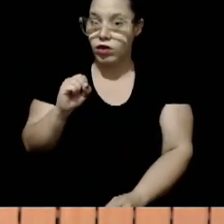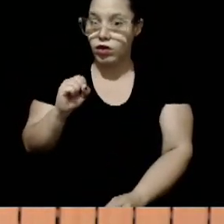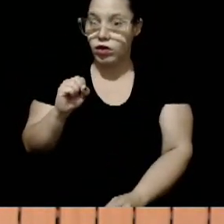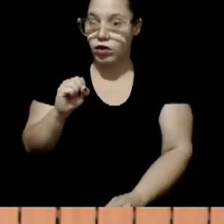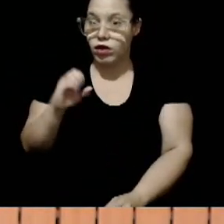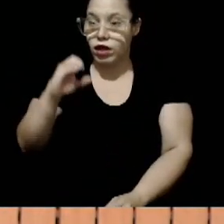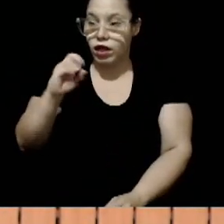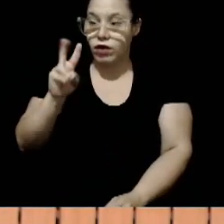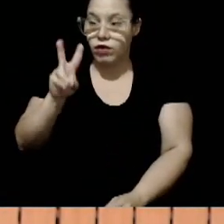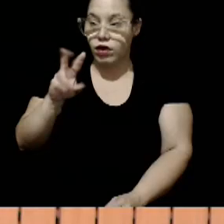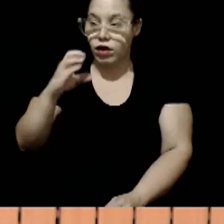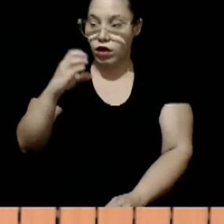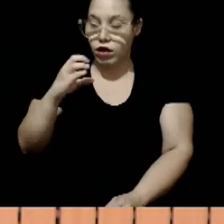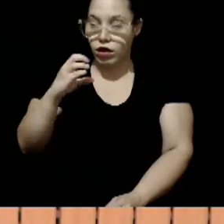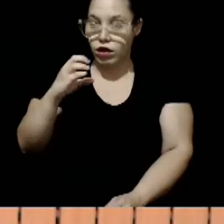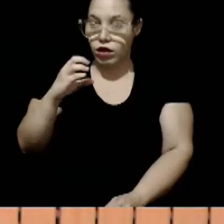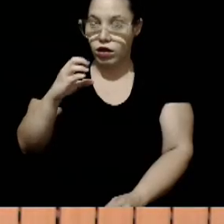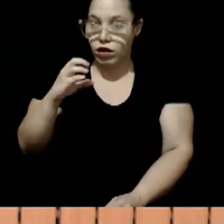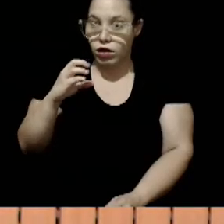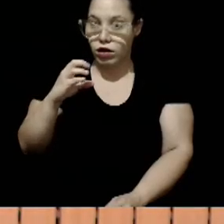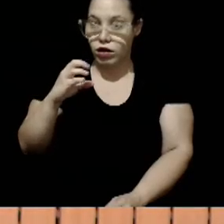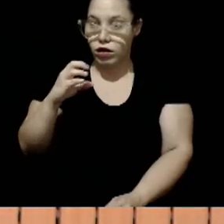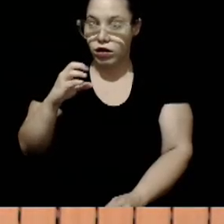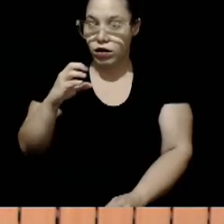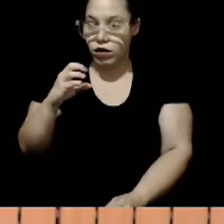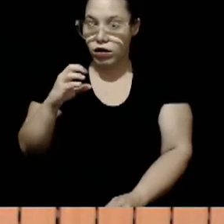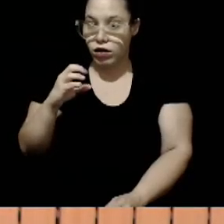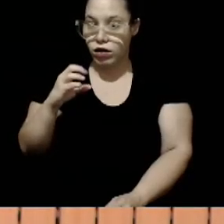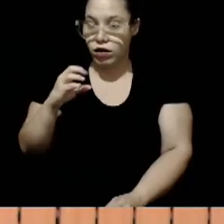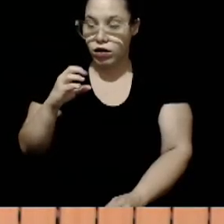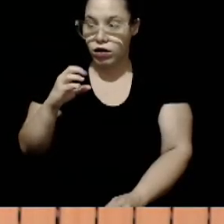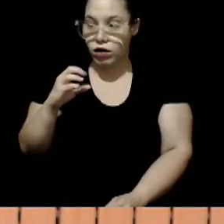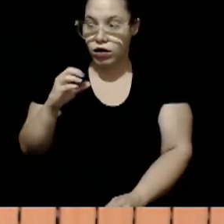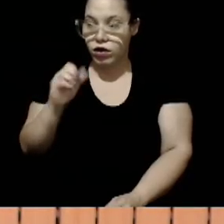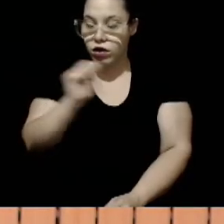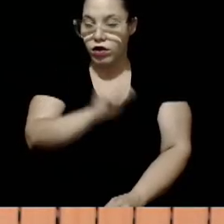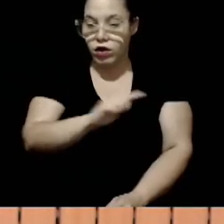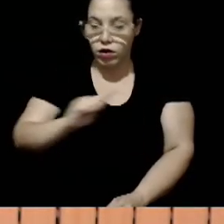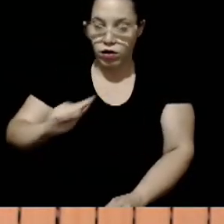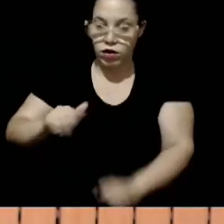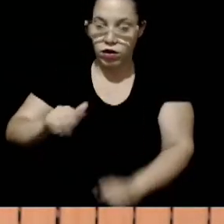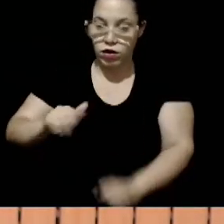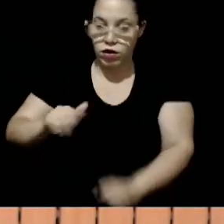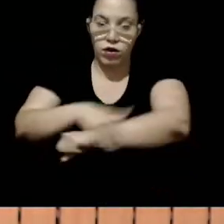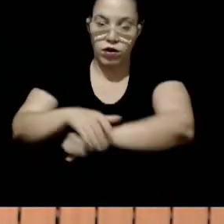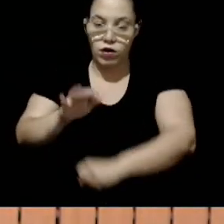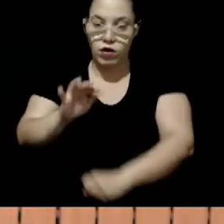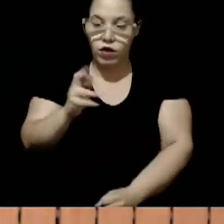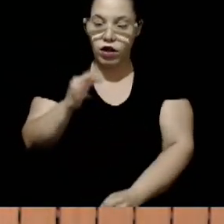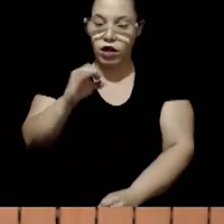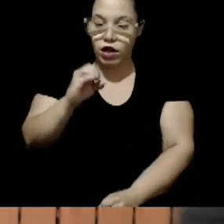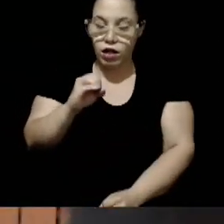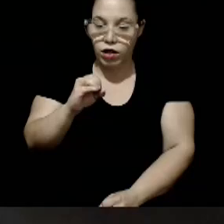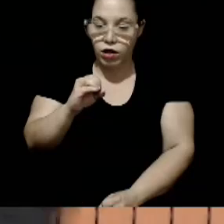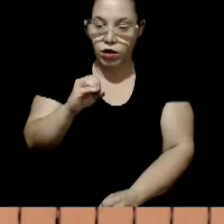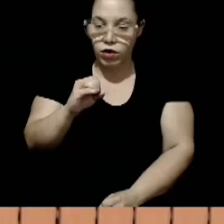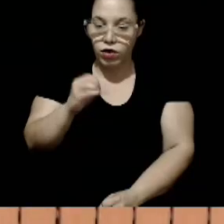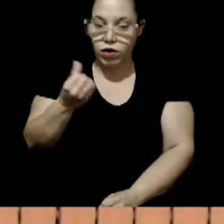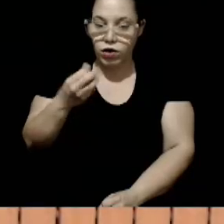dos cjes Dentistas de Campinas situada na Rua Francisco Buena la serda número 300 Parque